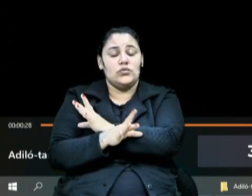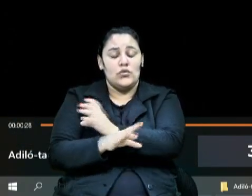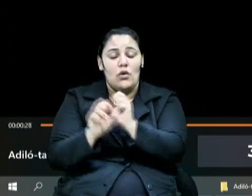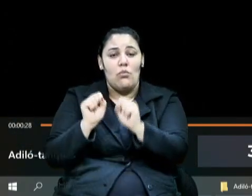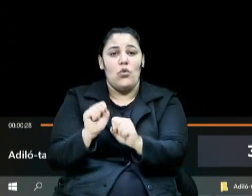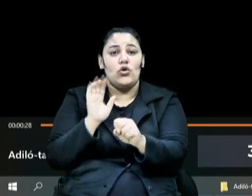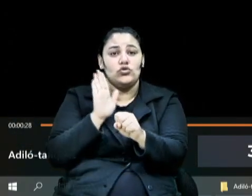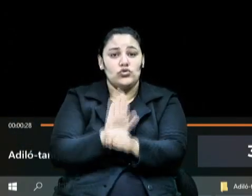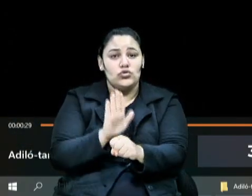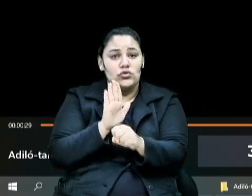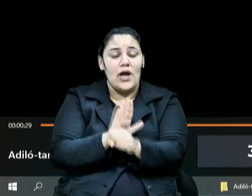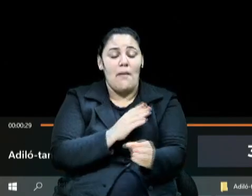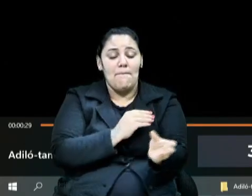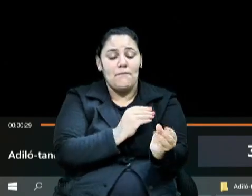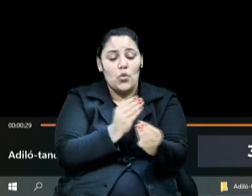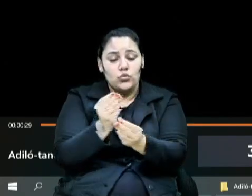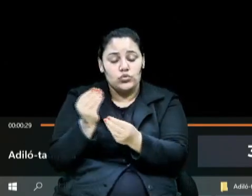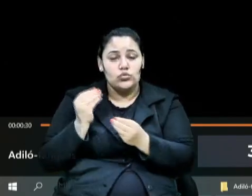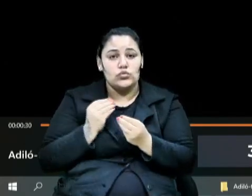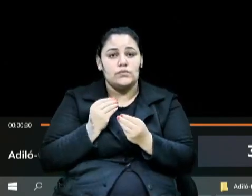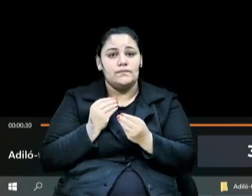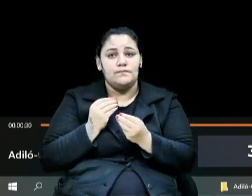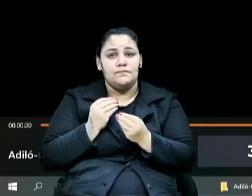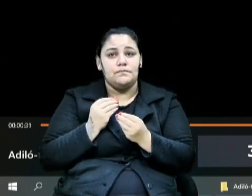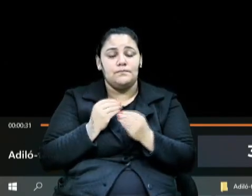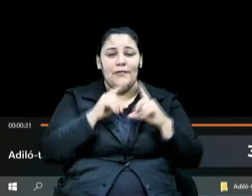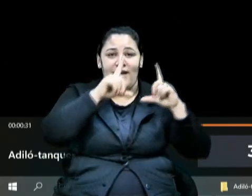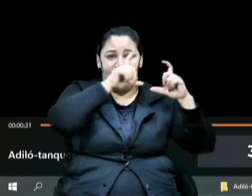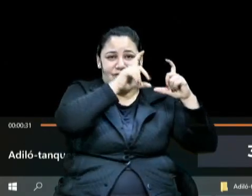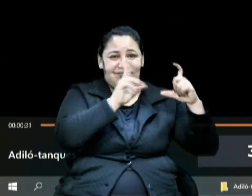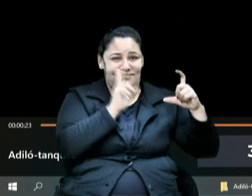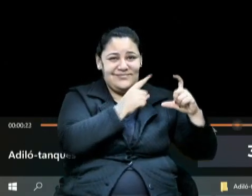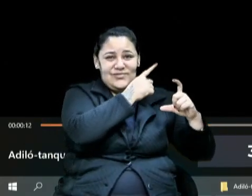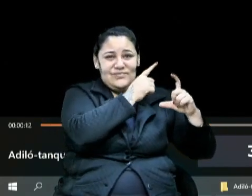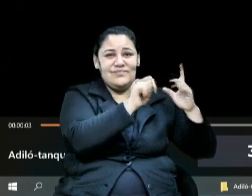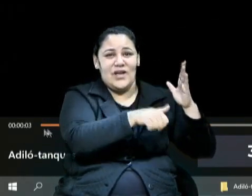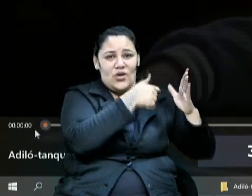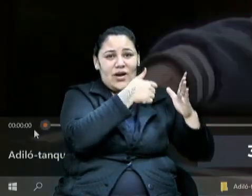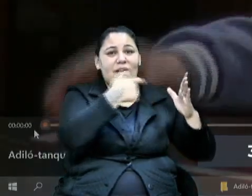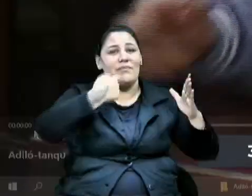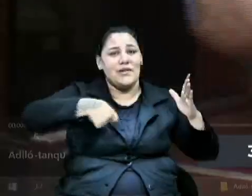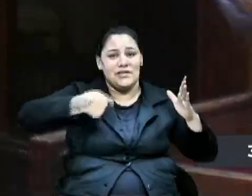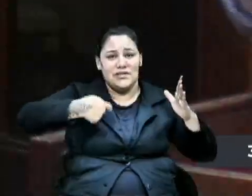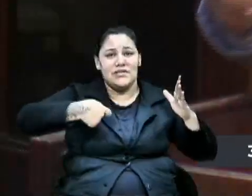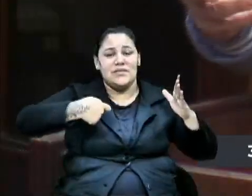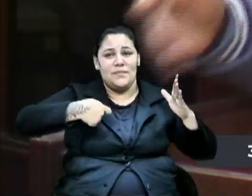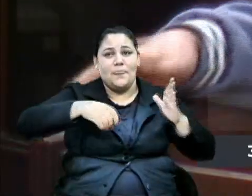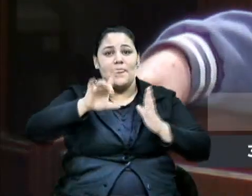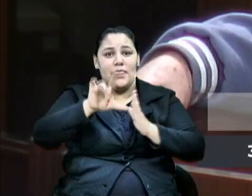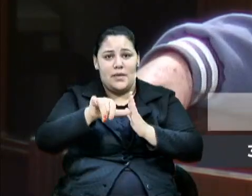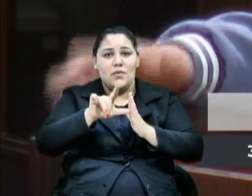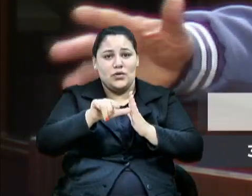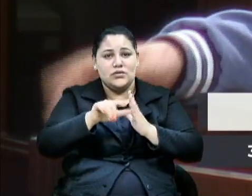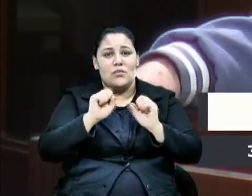ajudar em muito a situação ali daquelas fotos, que podem passar depois